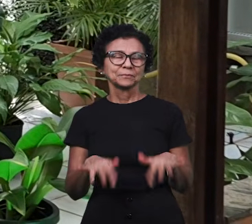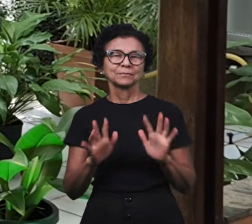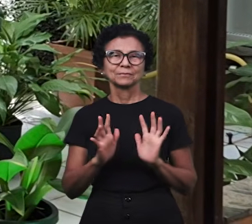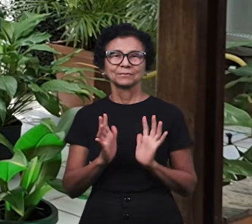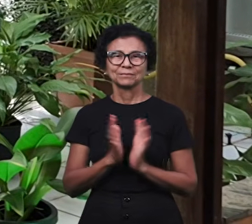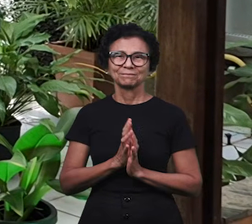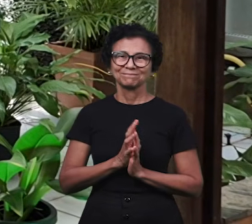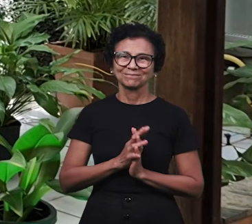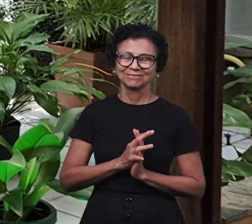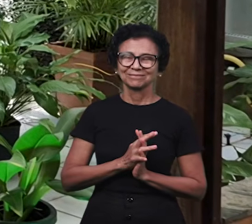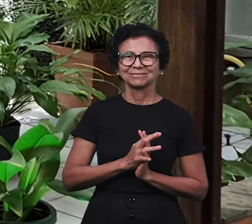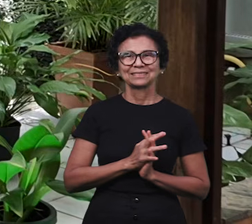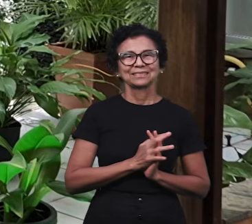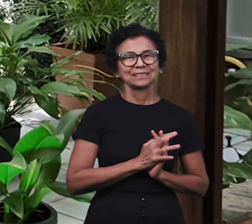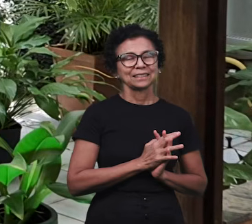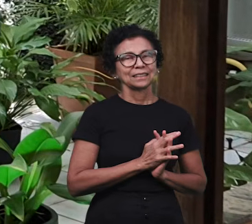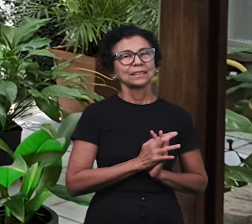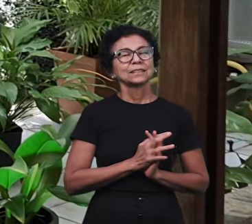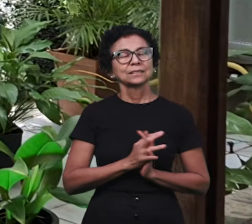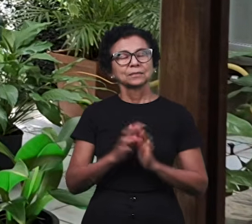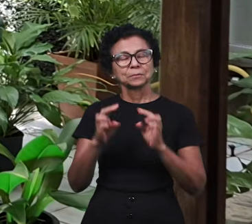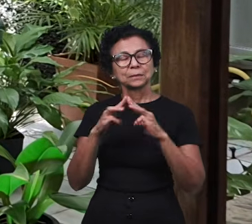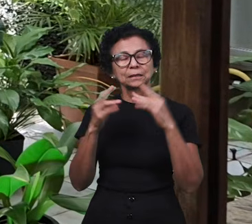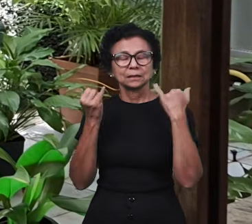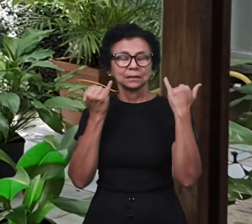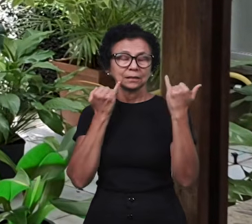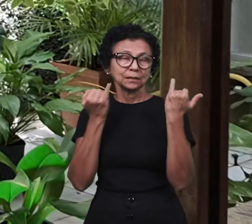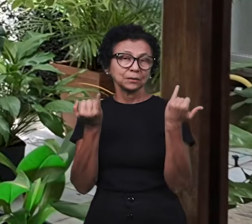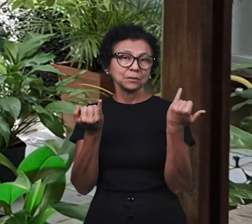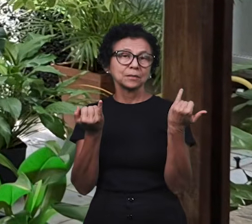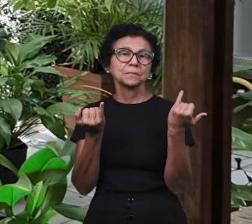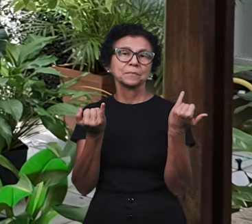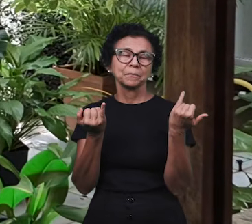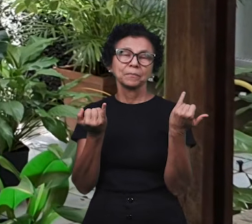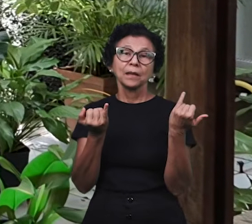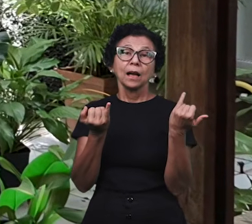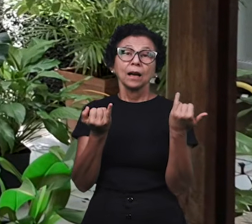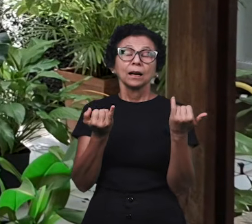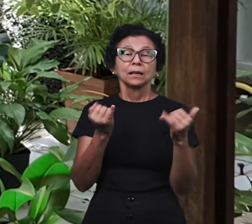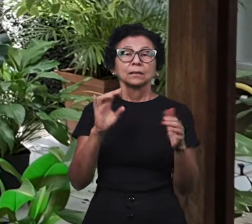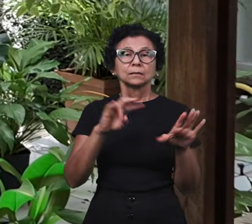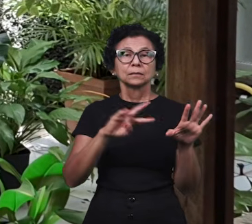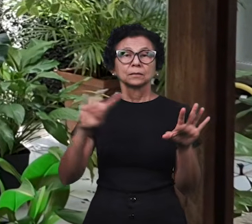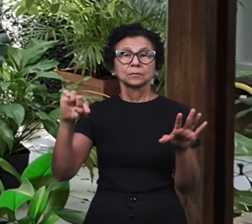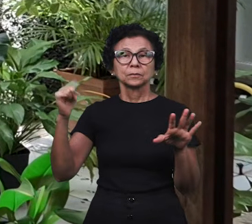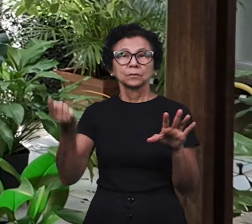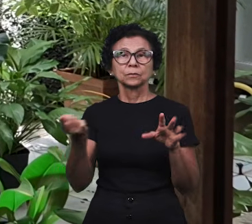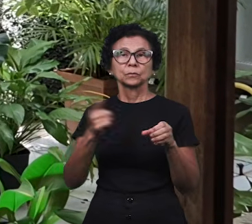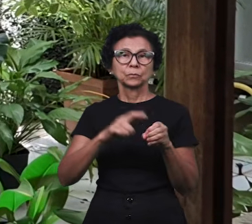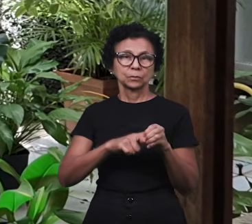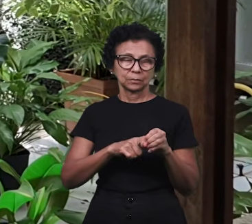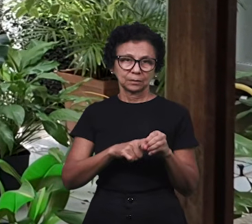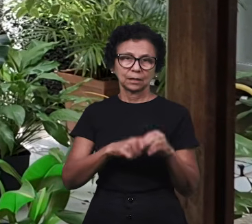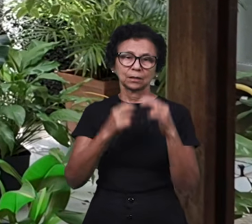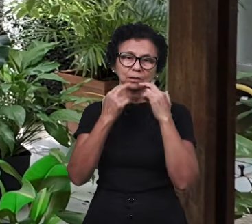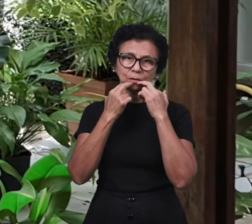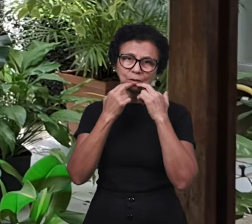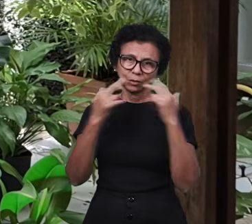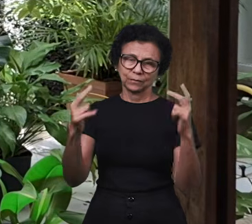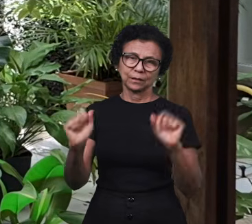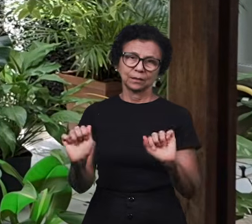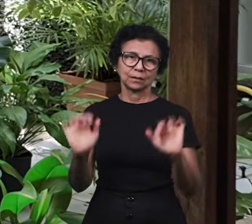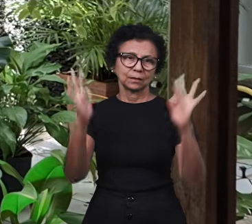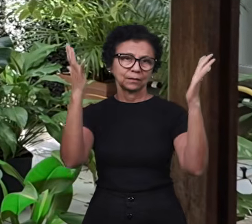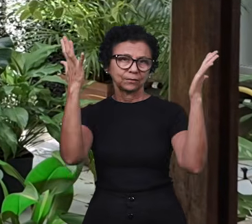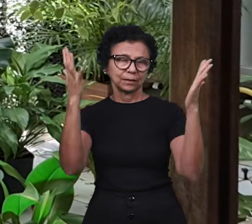E ficamos por aqui, meus amados irmãos, com mais esta edição do Manaí News, e nós voltaremos na próxima semana trazendo